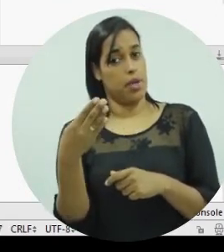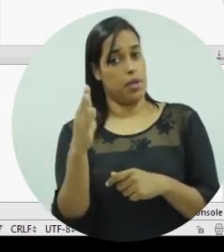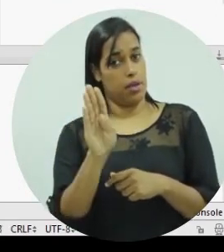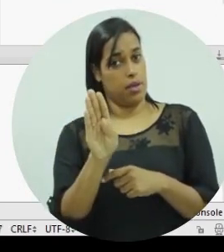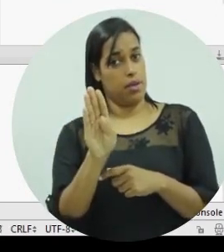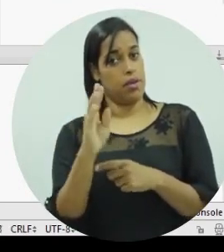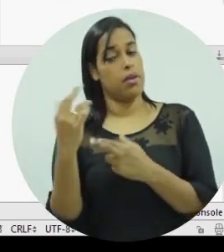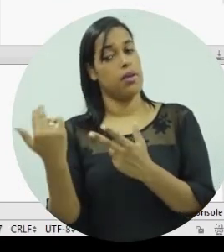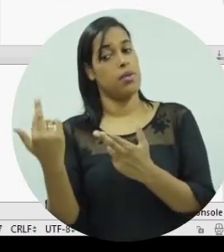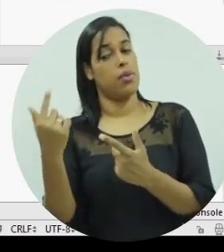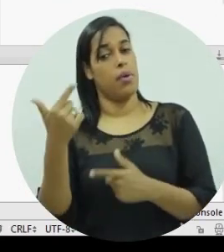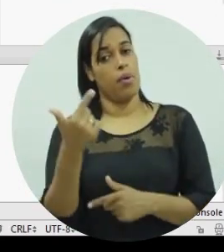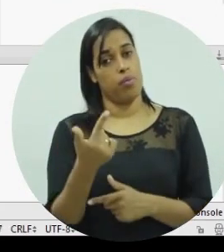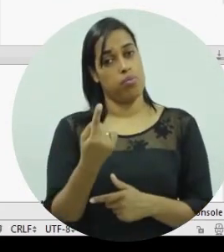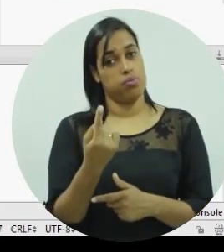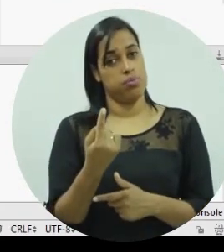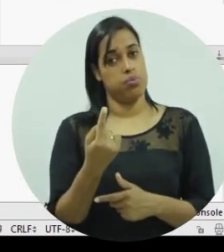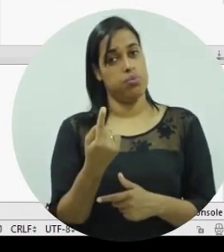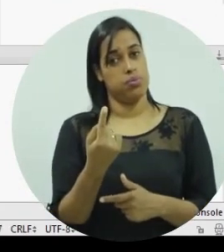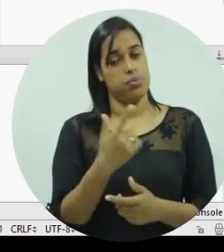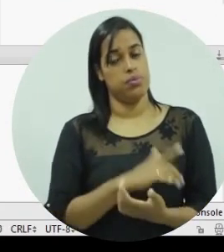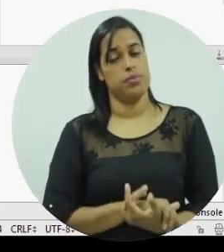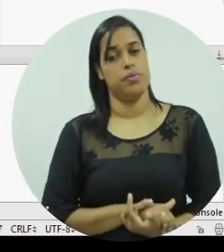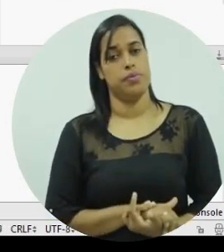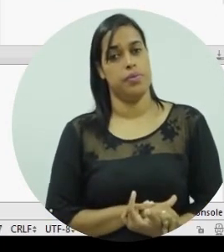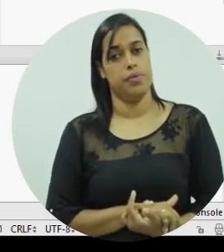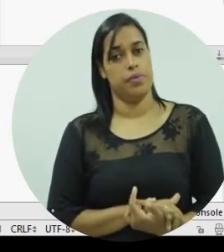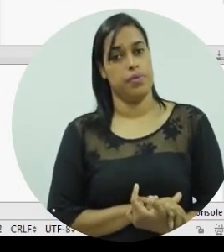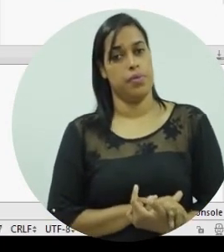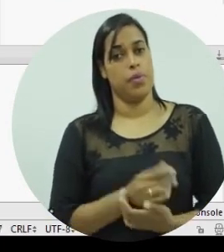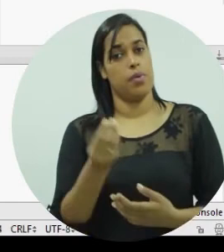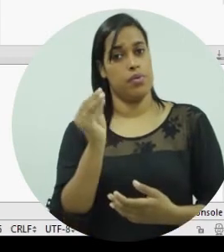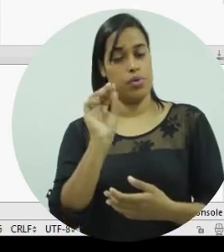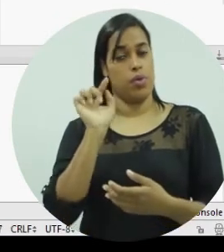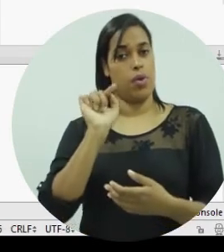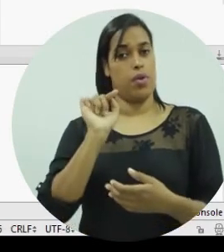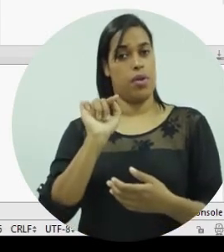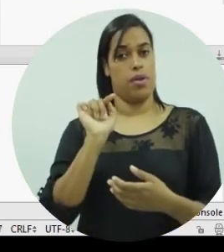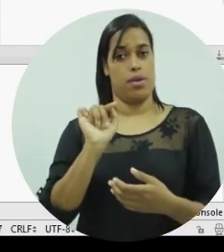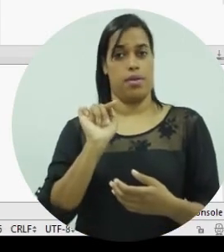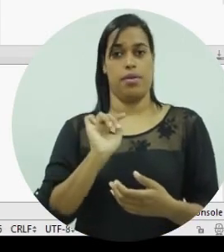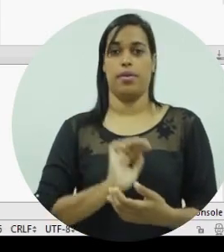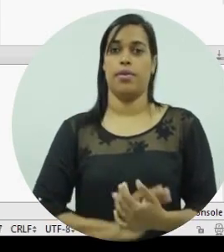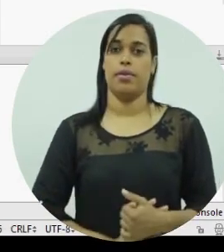igual a 1. Vamos colocar aqui